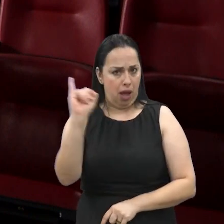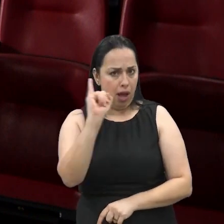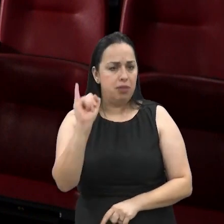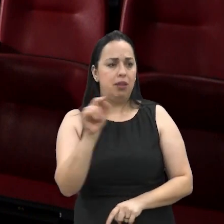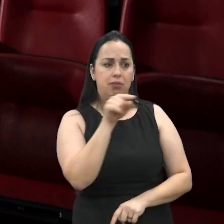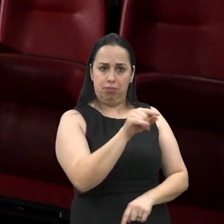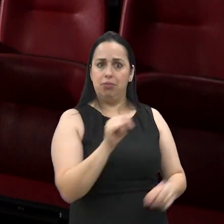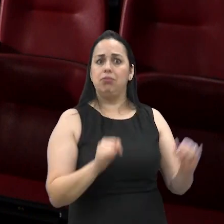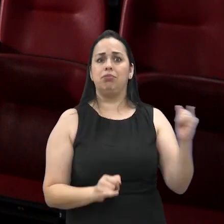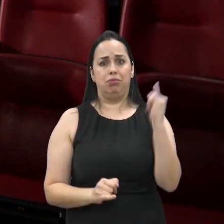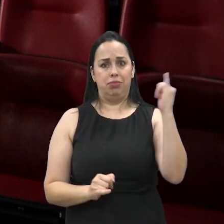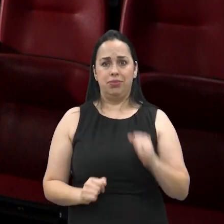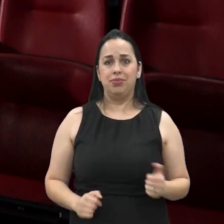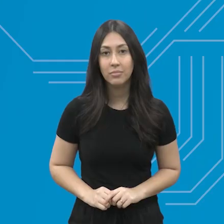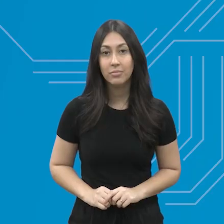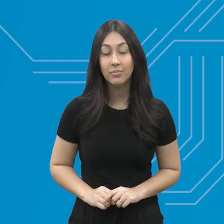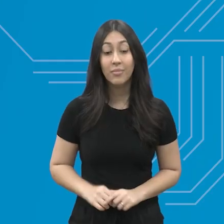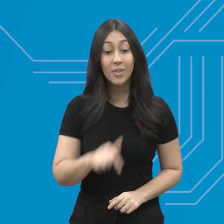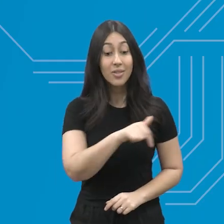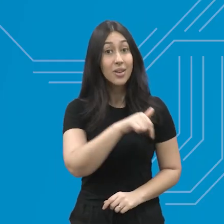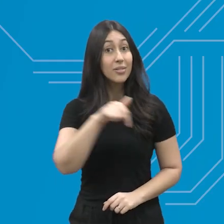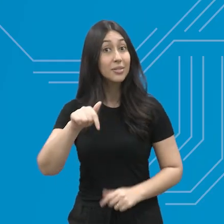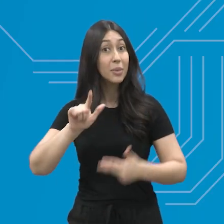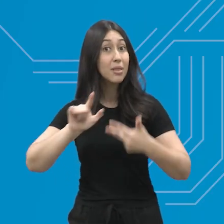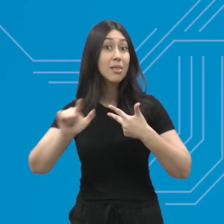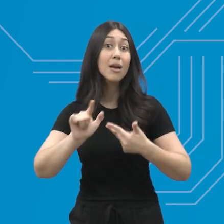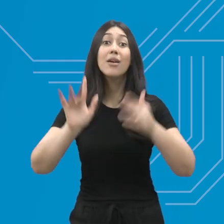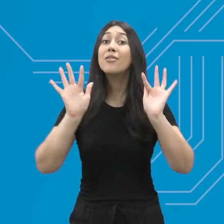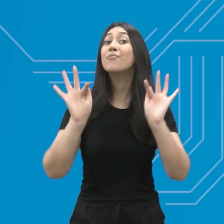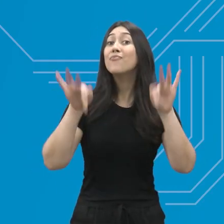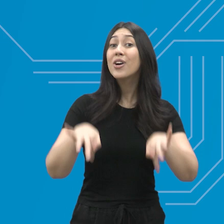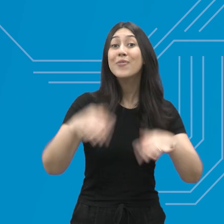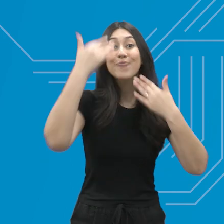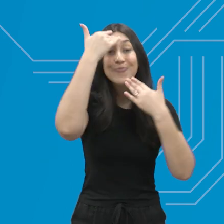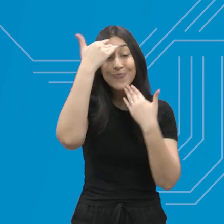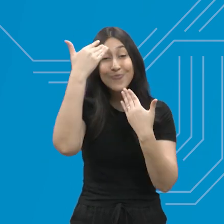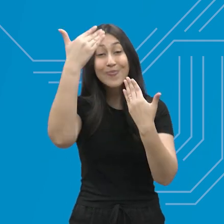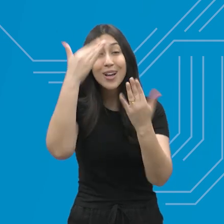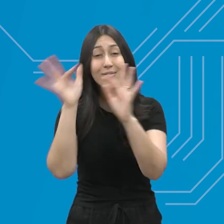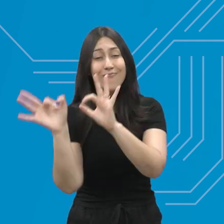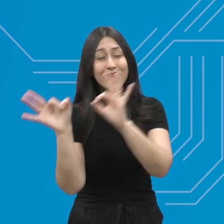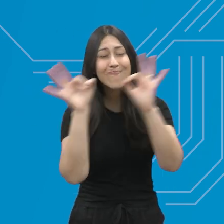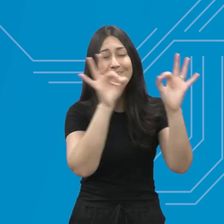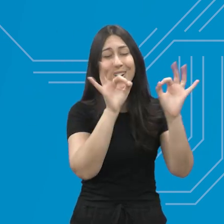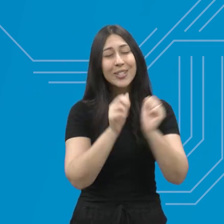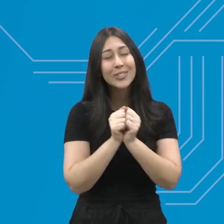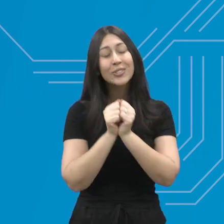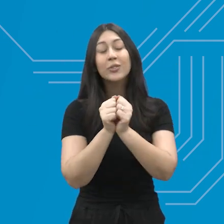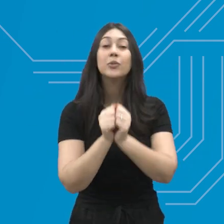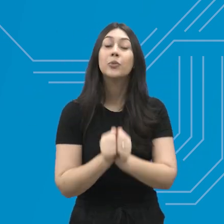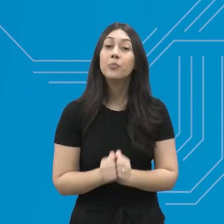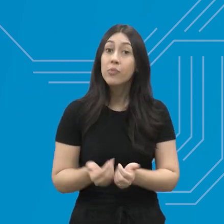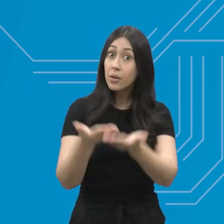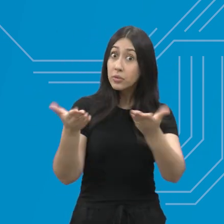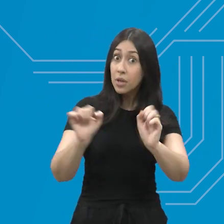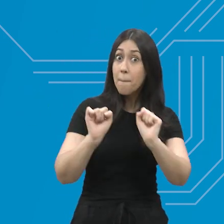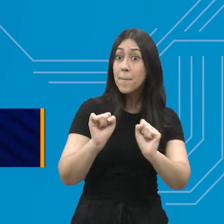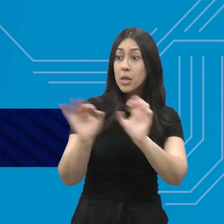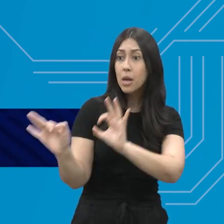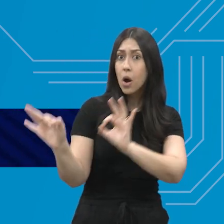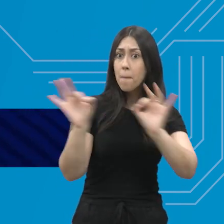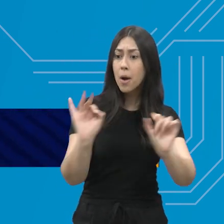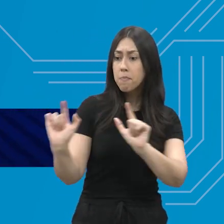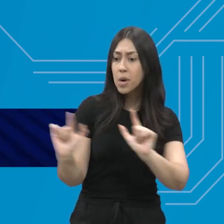importância e o cinema também. E o Semana Legislativa fica por aqui, muito obrigada pela companhia. Você pode